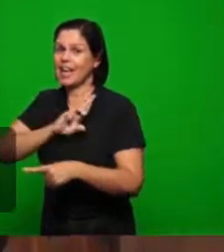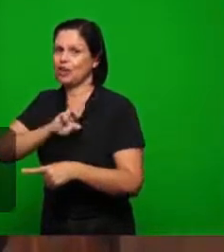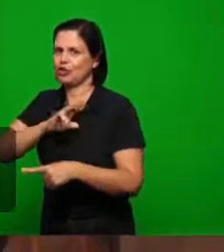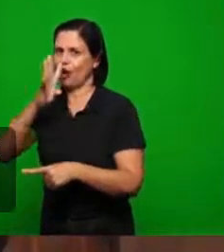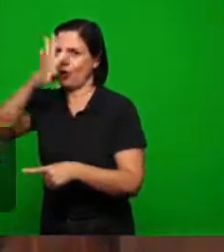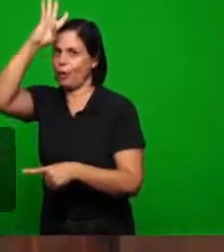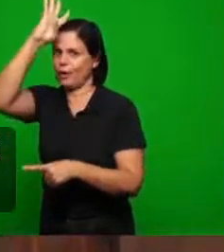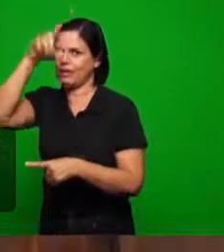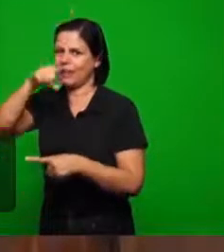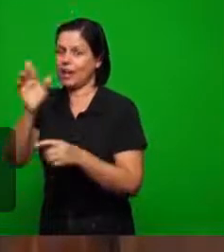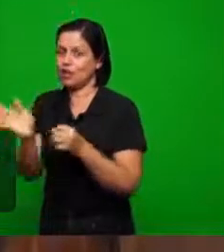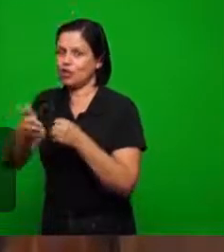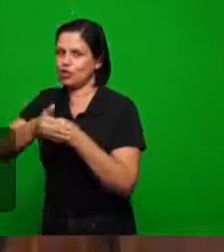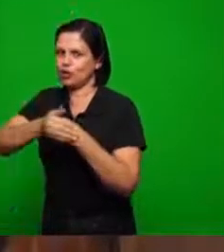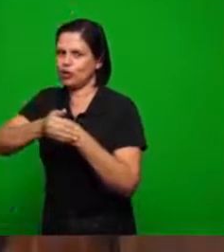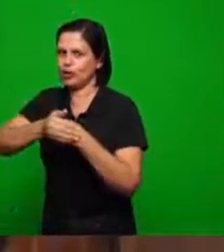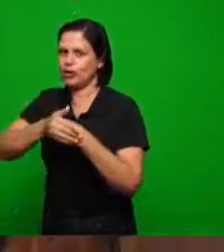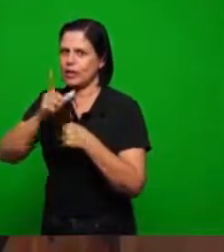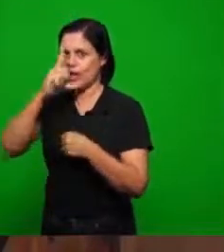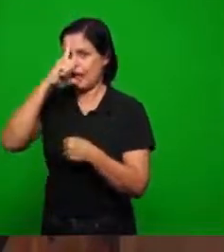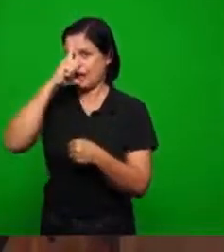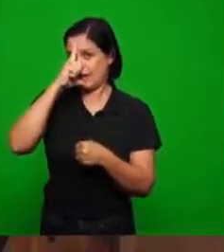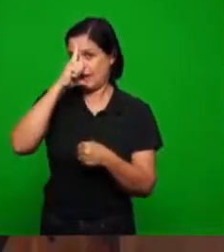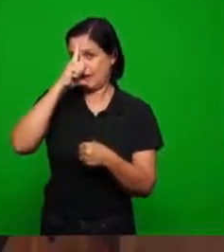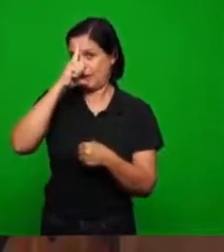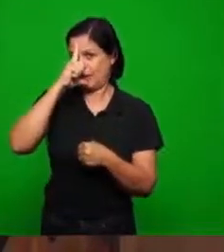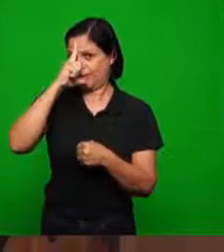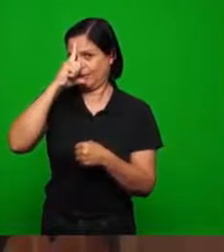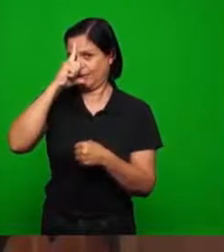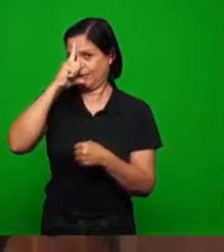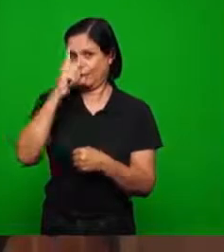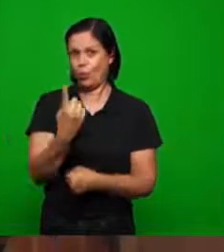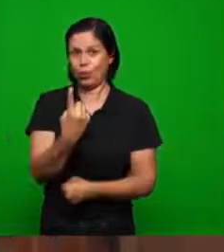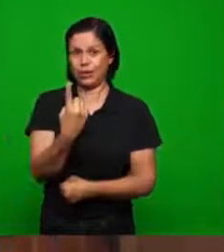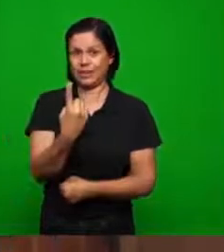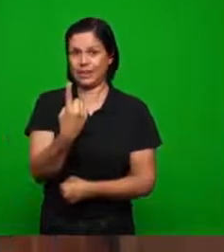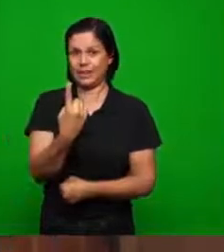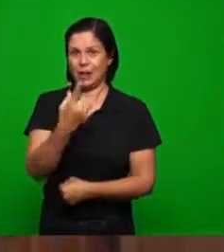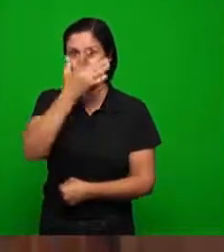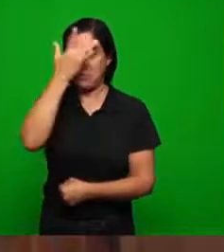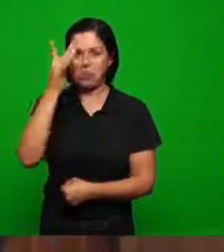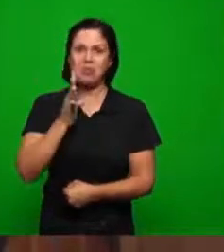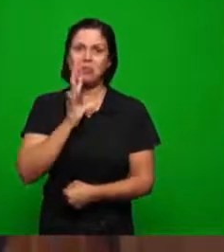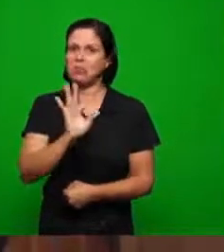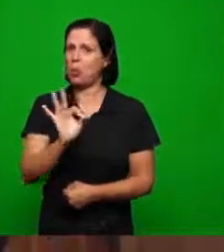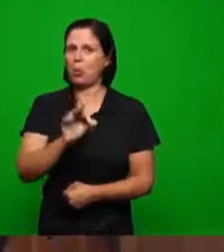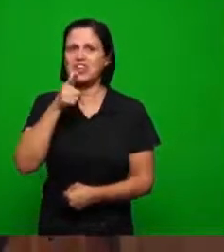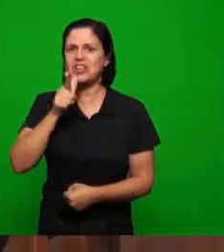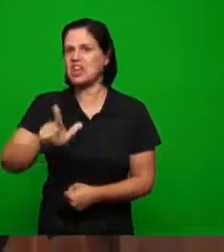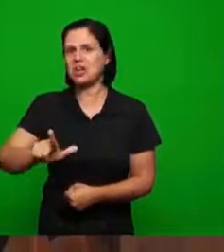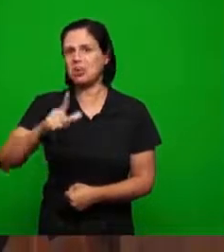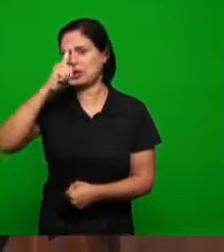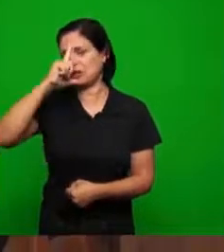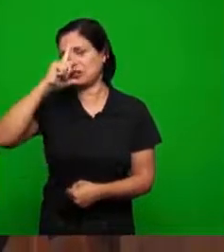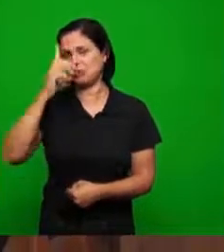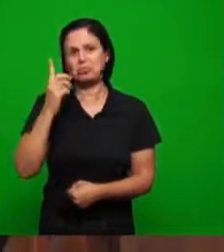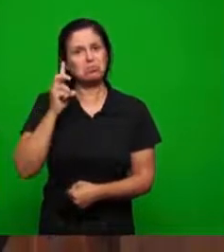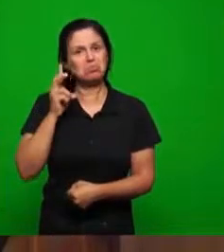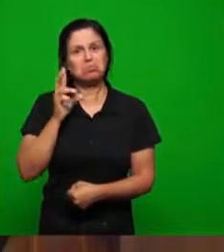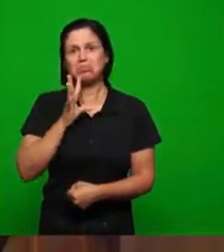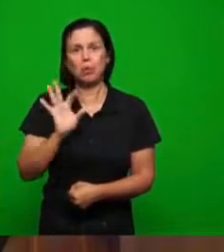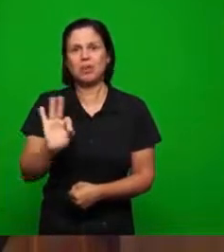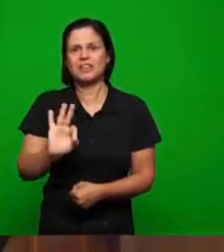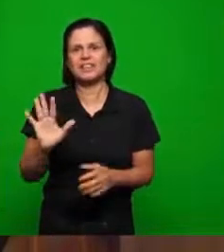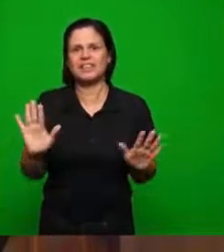Eles tiraram da língua corrente e jogaram para o latim. E depois disso, vem a